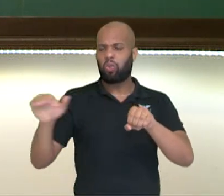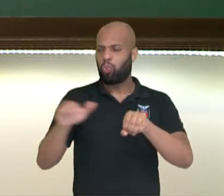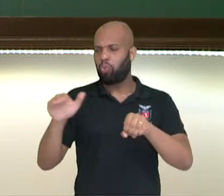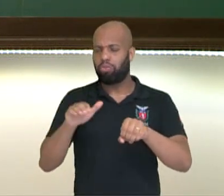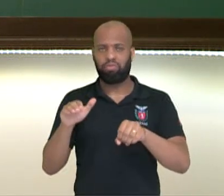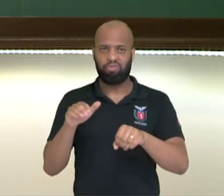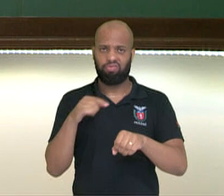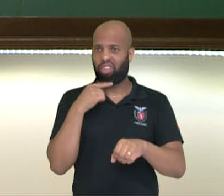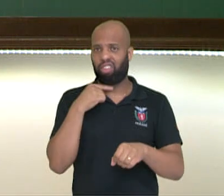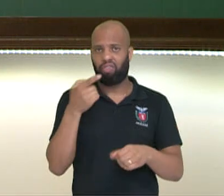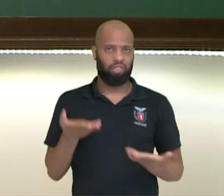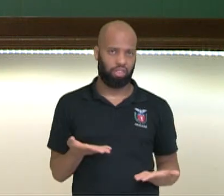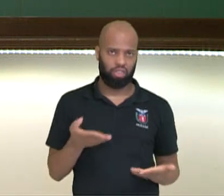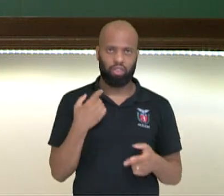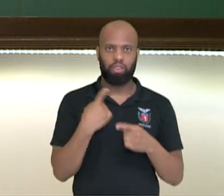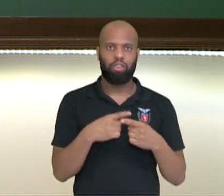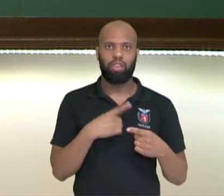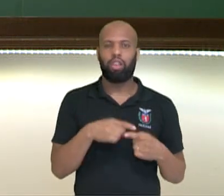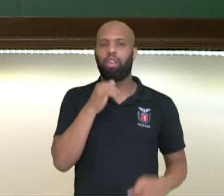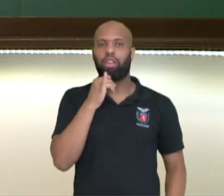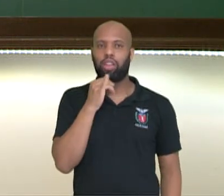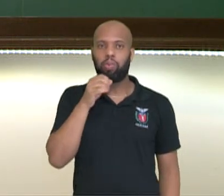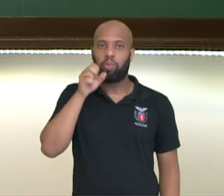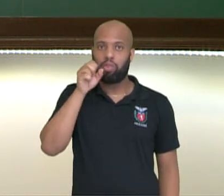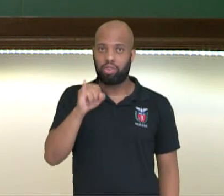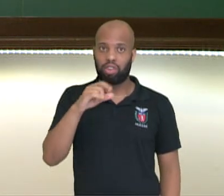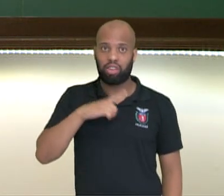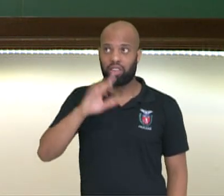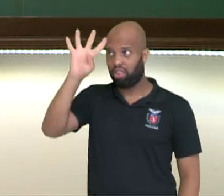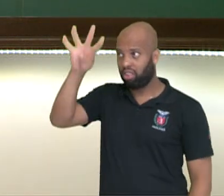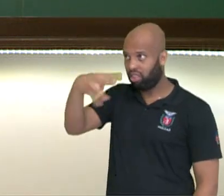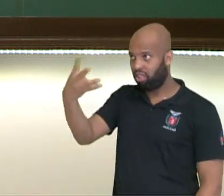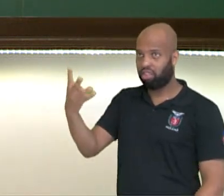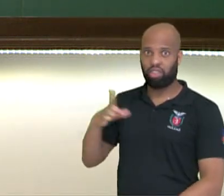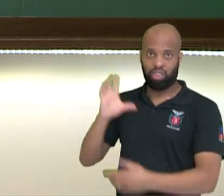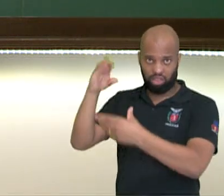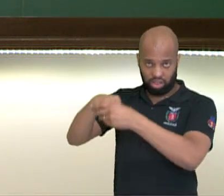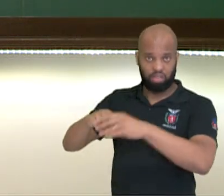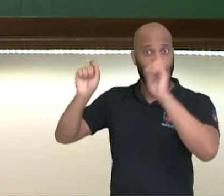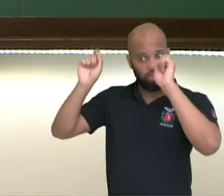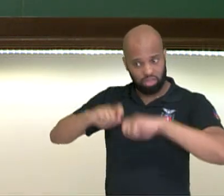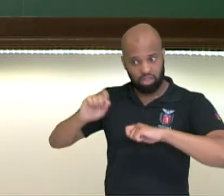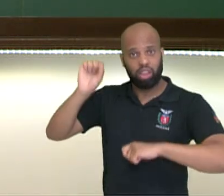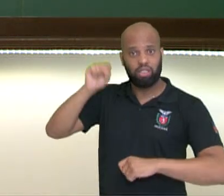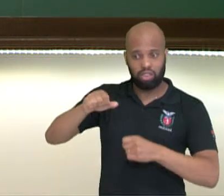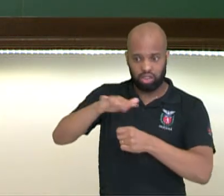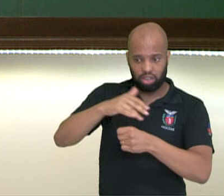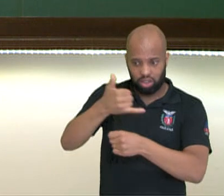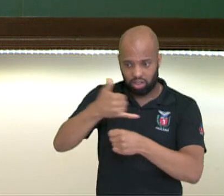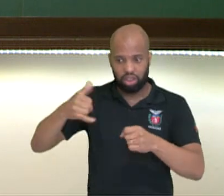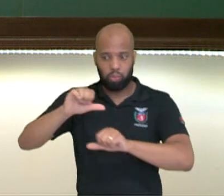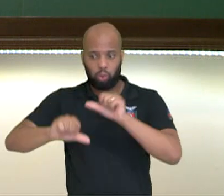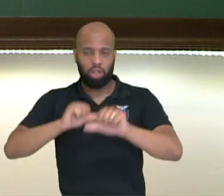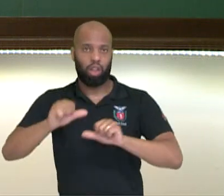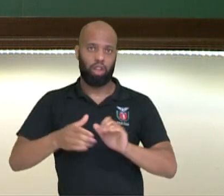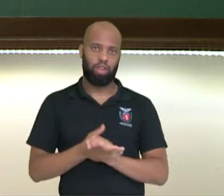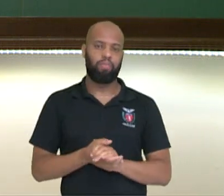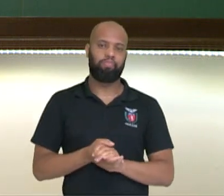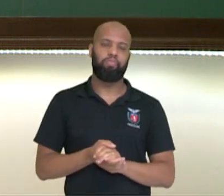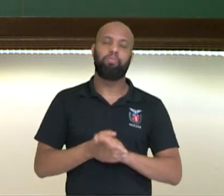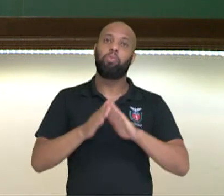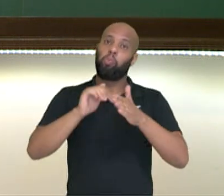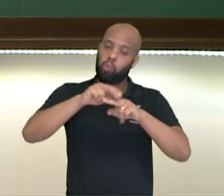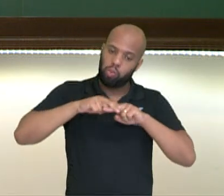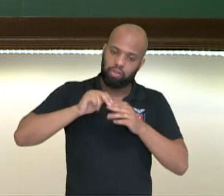nenhum. Se o vidro e a seda estão na série triboelétrica, é porque eles podem ser eletrizados por atrito.